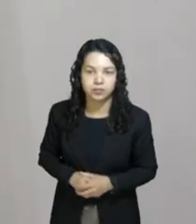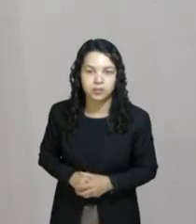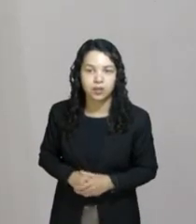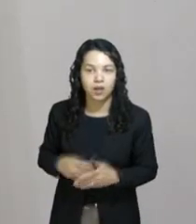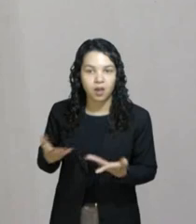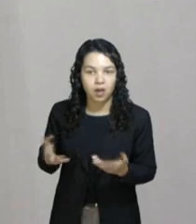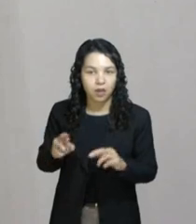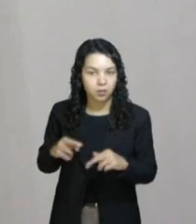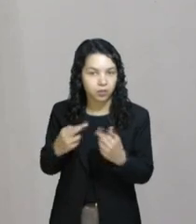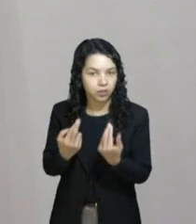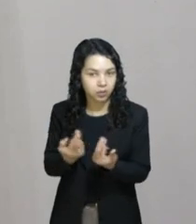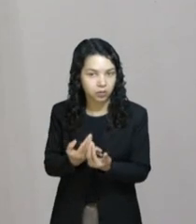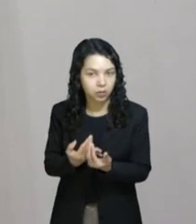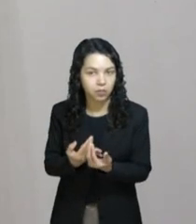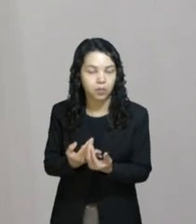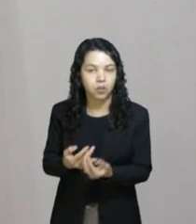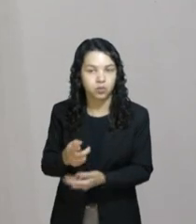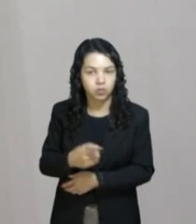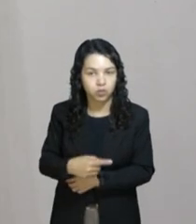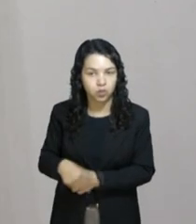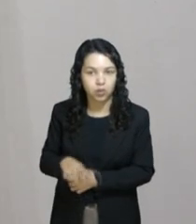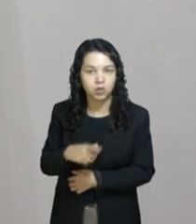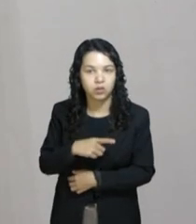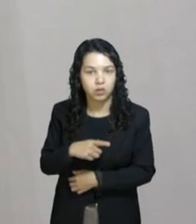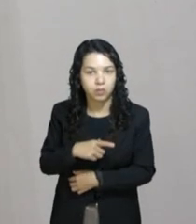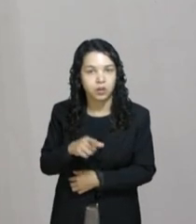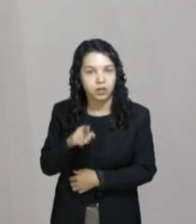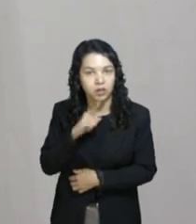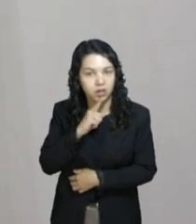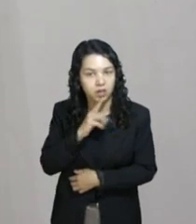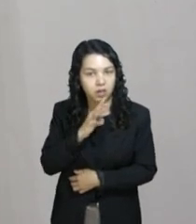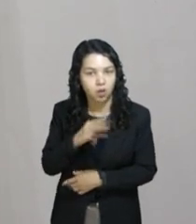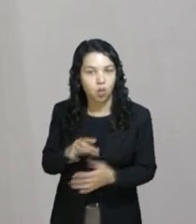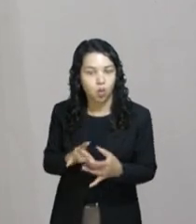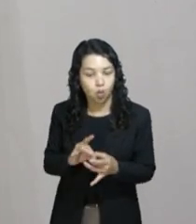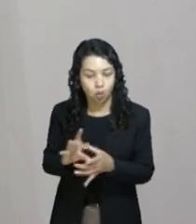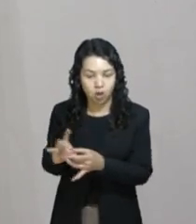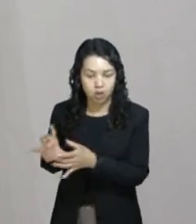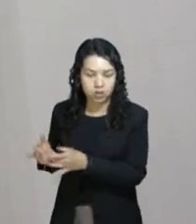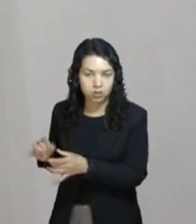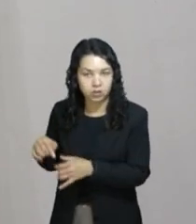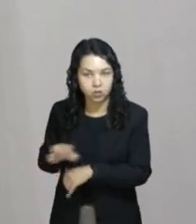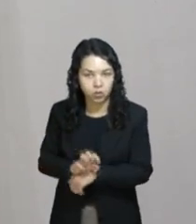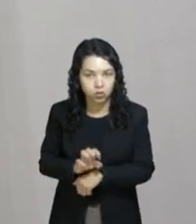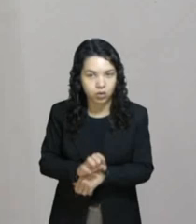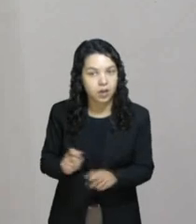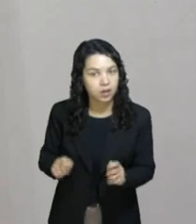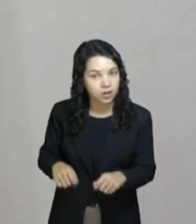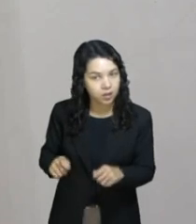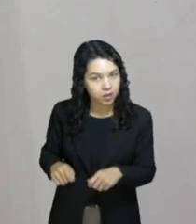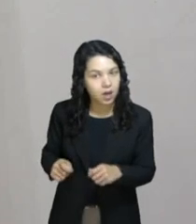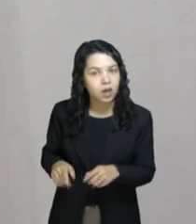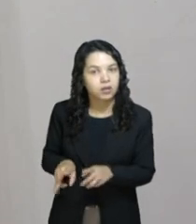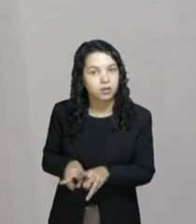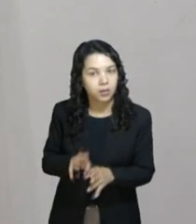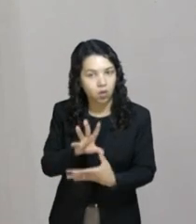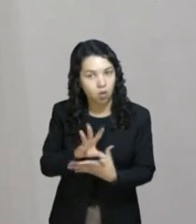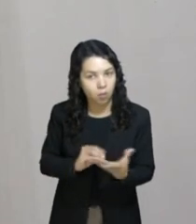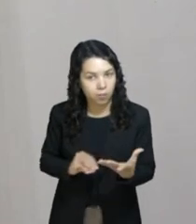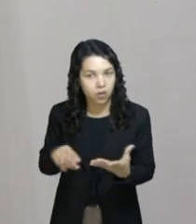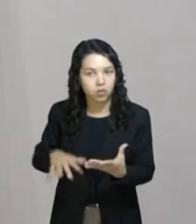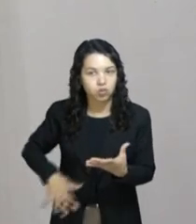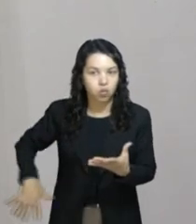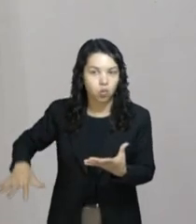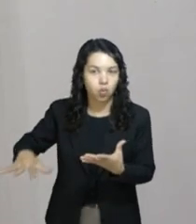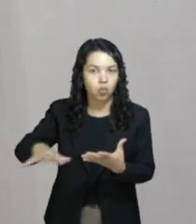reuniões trazemos grandes conexões aí para o nosso estado que podemos implementar nas todas em todas as